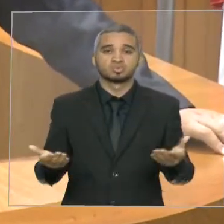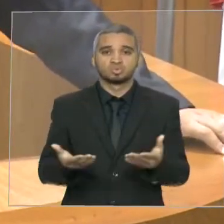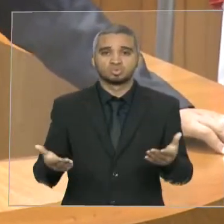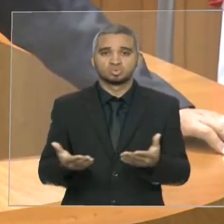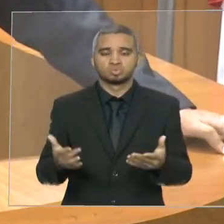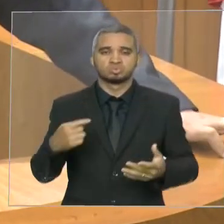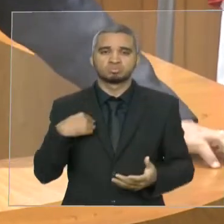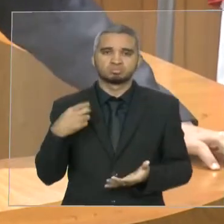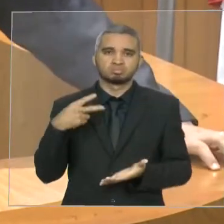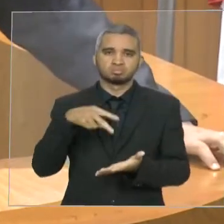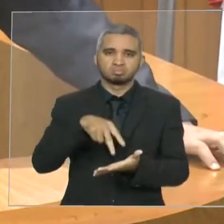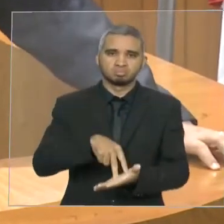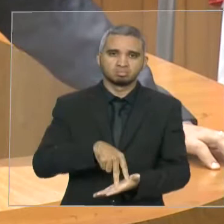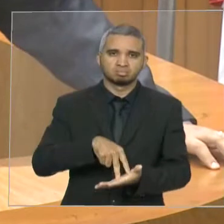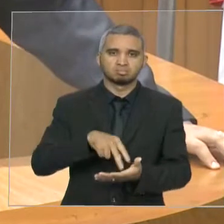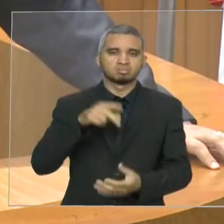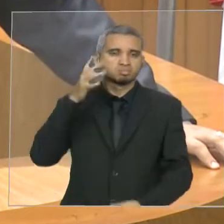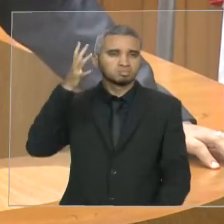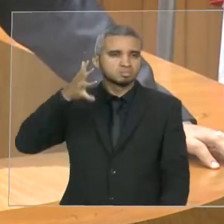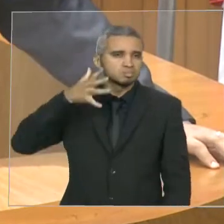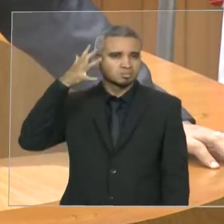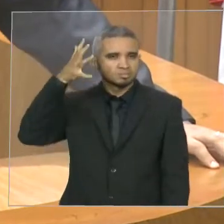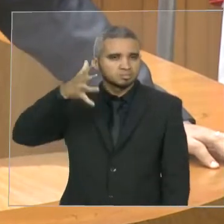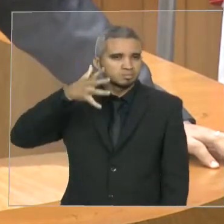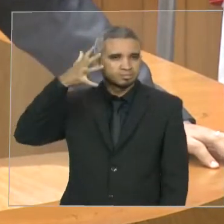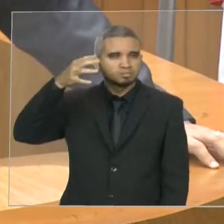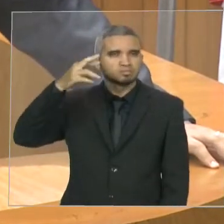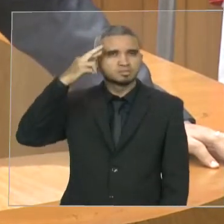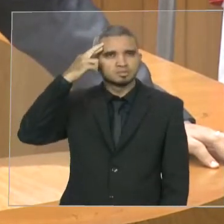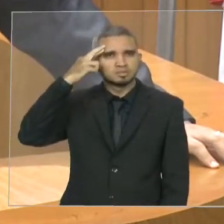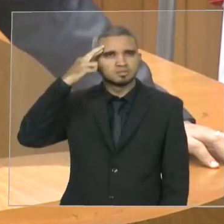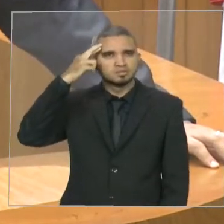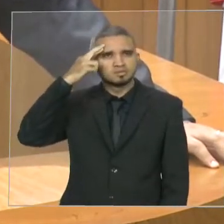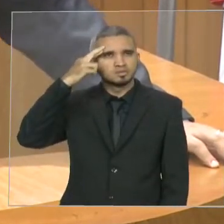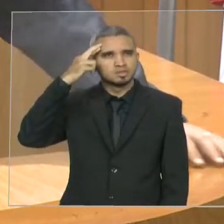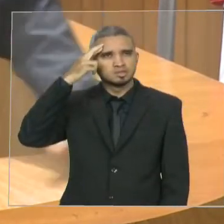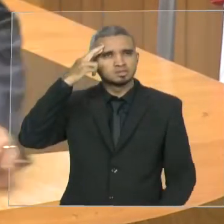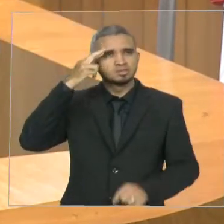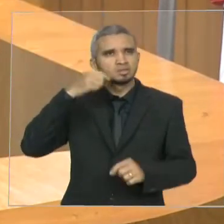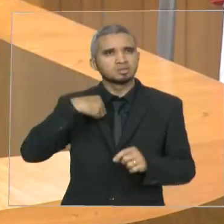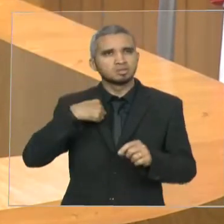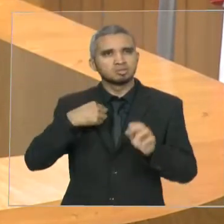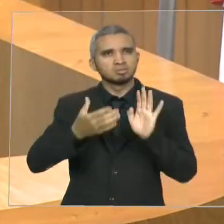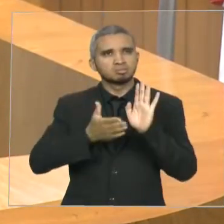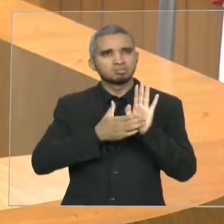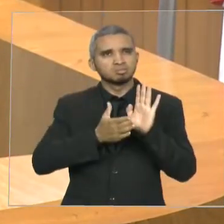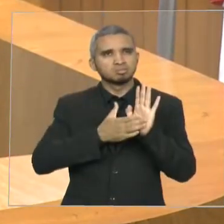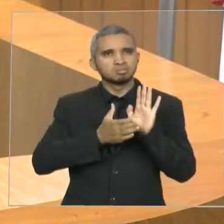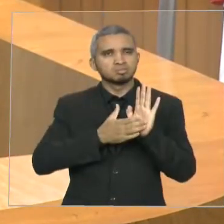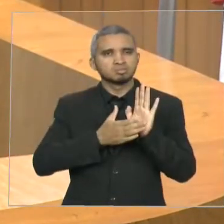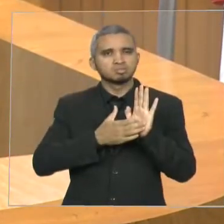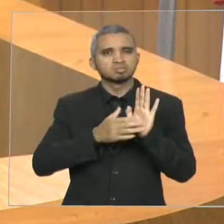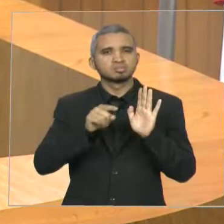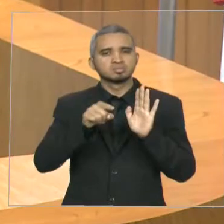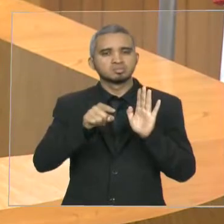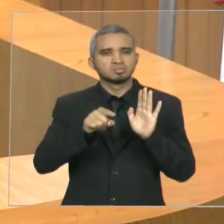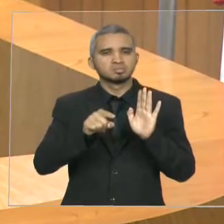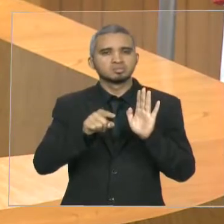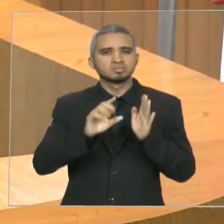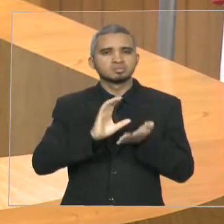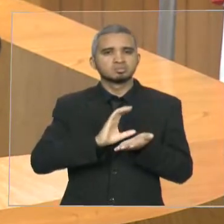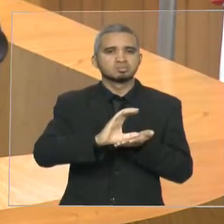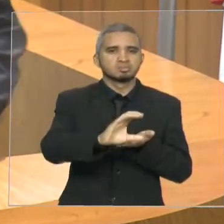reflexão sobre um encaminhamento muito importante que estamos dando para a nossa capital